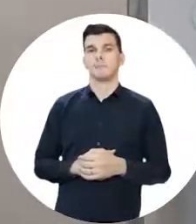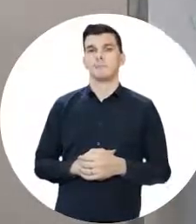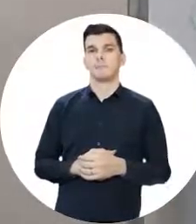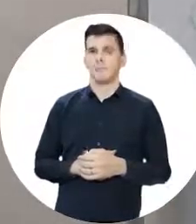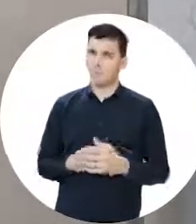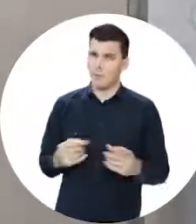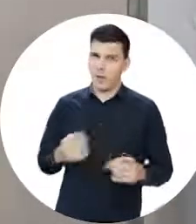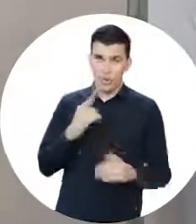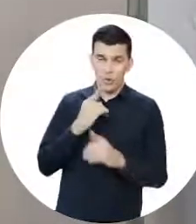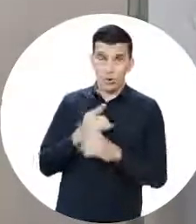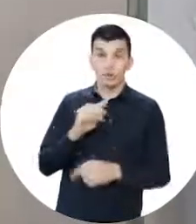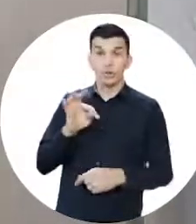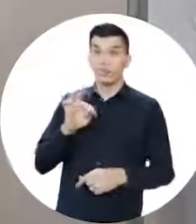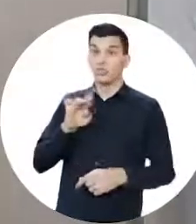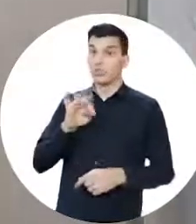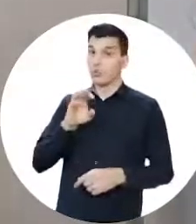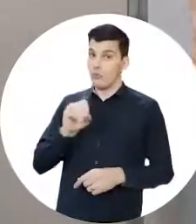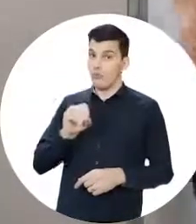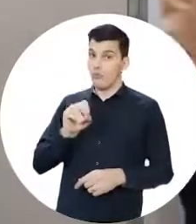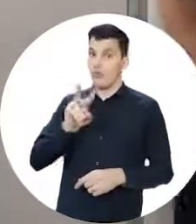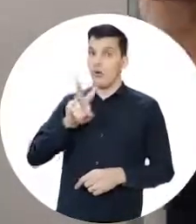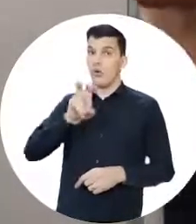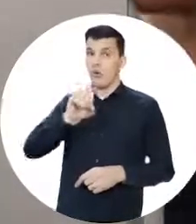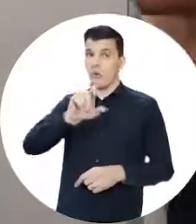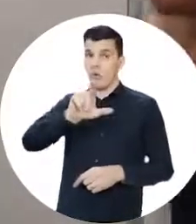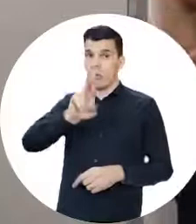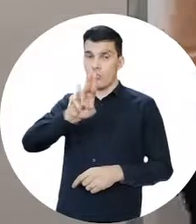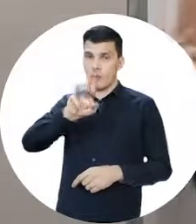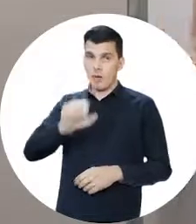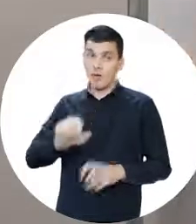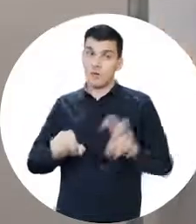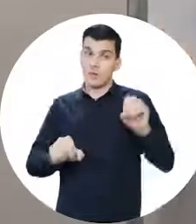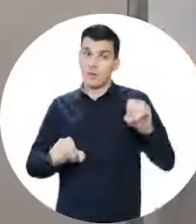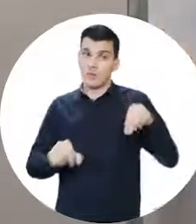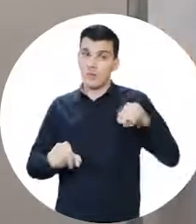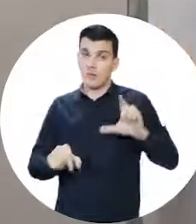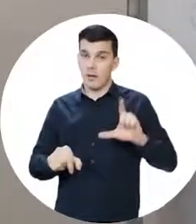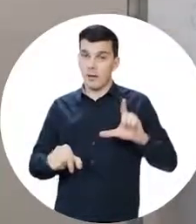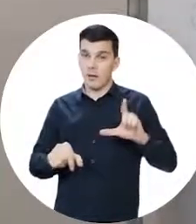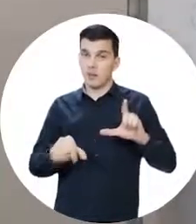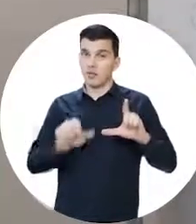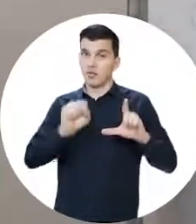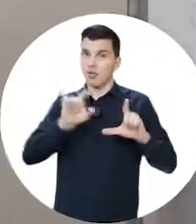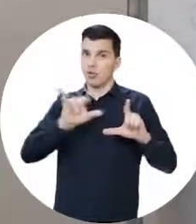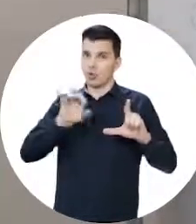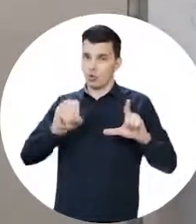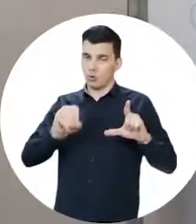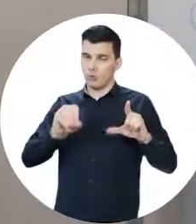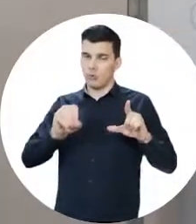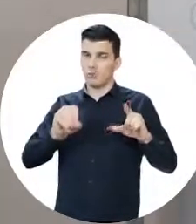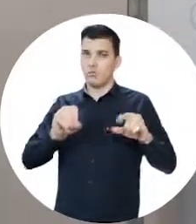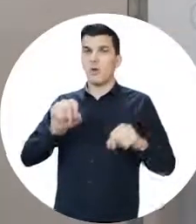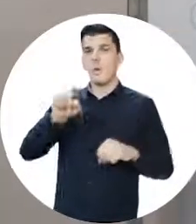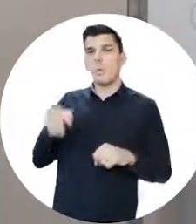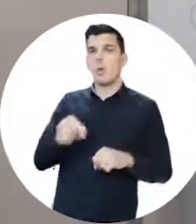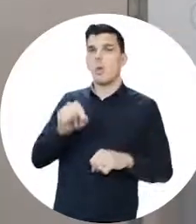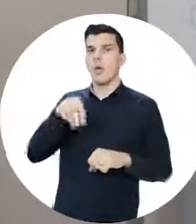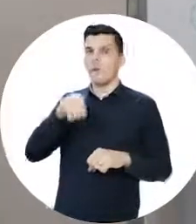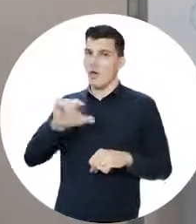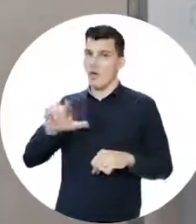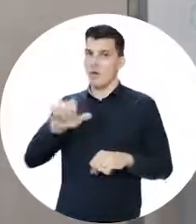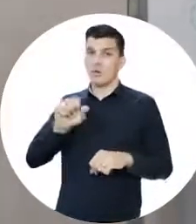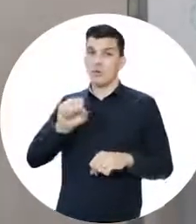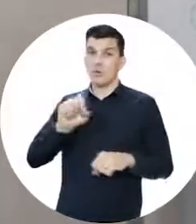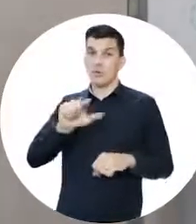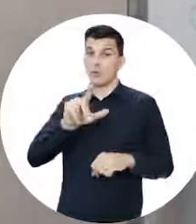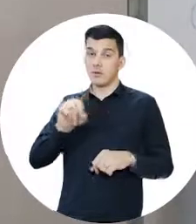Agora, calcule o título em volume em um sistema com 50 ml de soluto e 1000 ml de solução. Aqui eu já te dei os valores